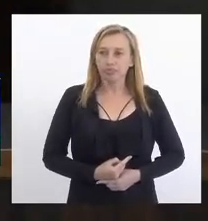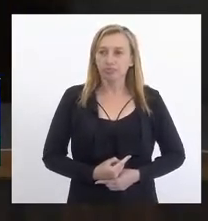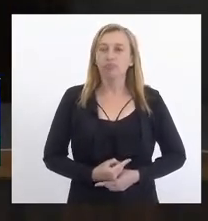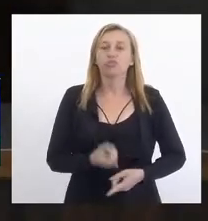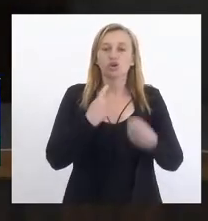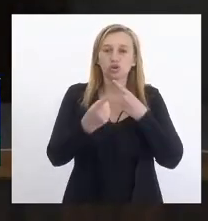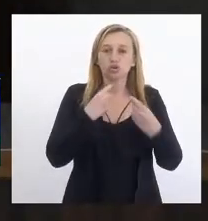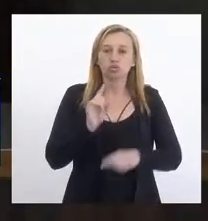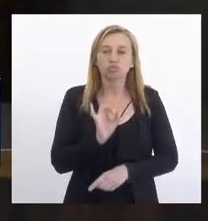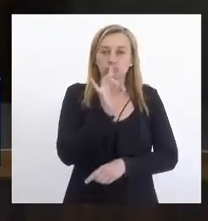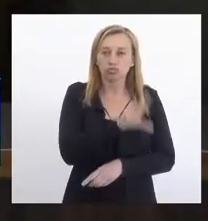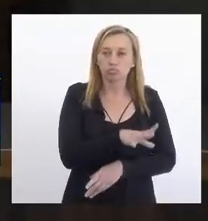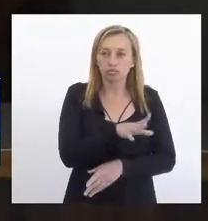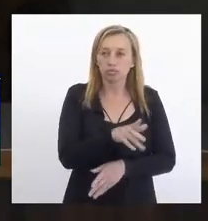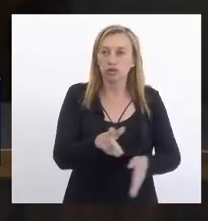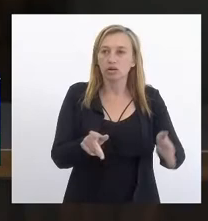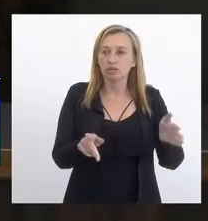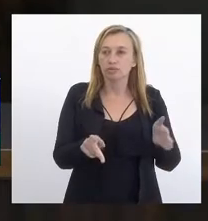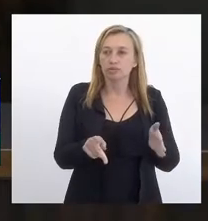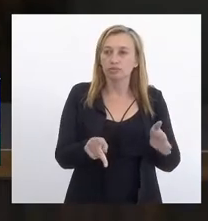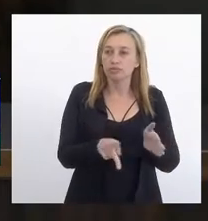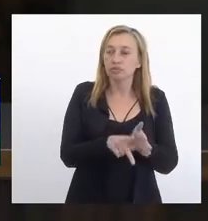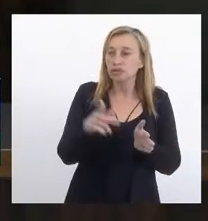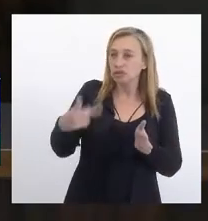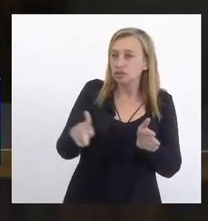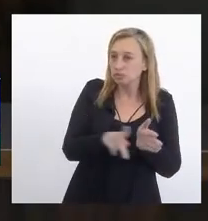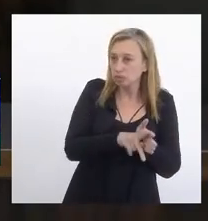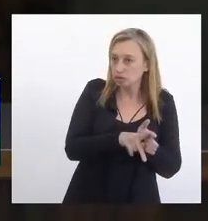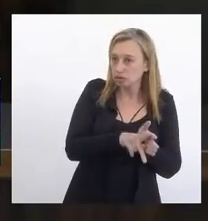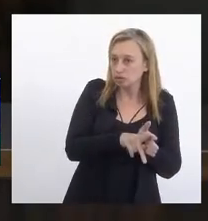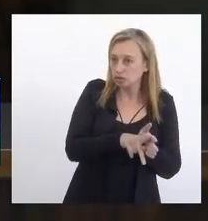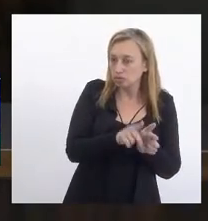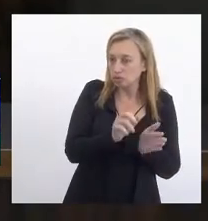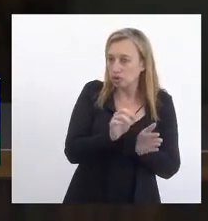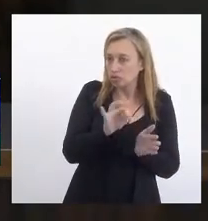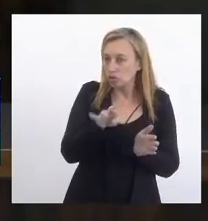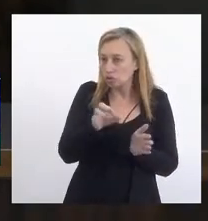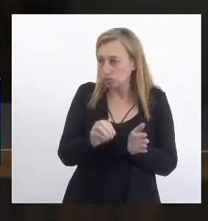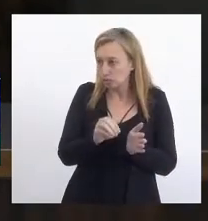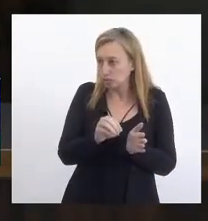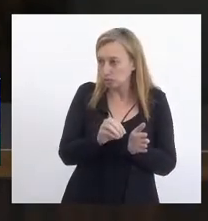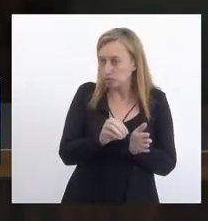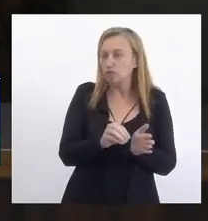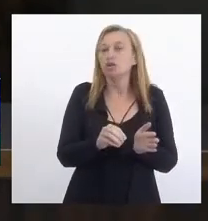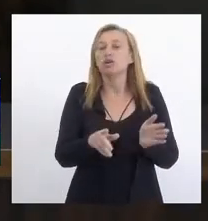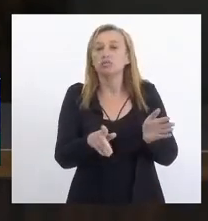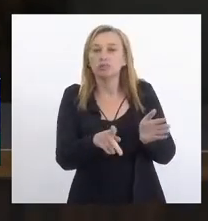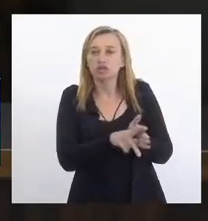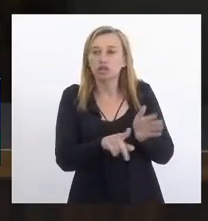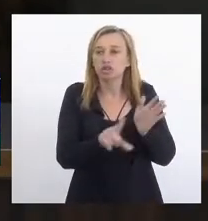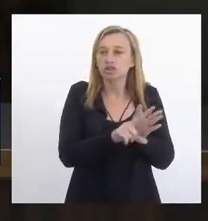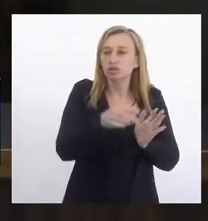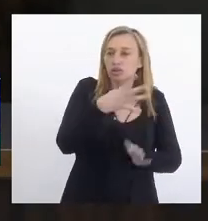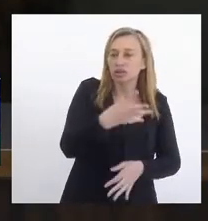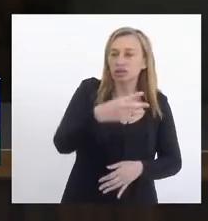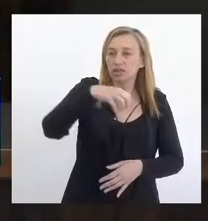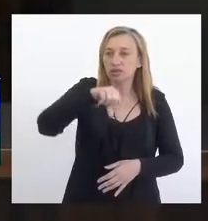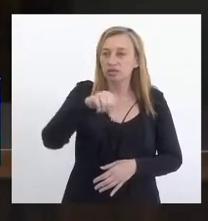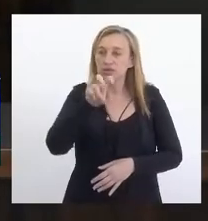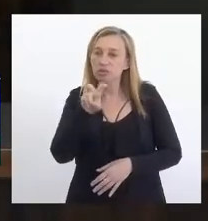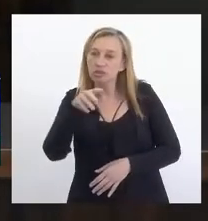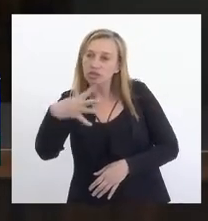Em regime de urgência, em discussão única, seu projeto foi autógrafo. Projeto de lei